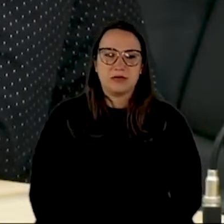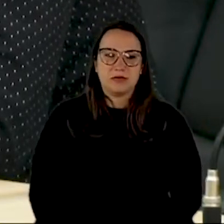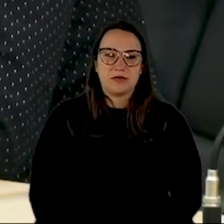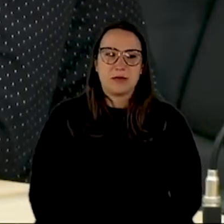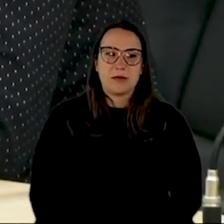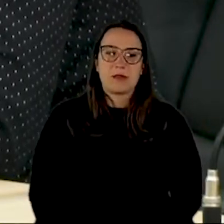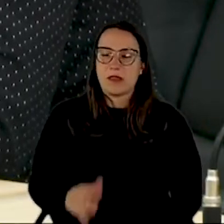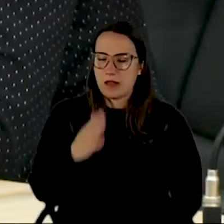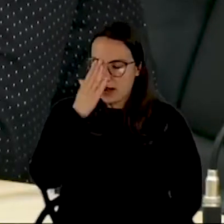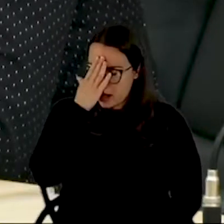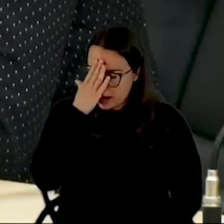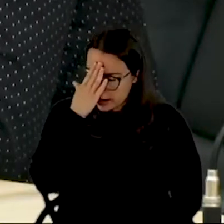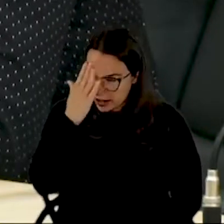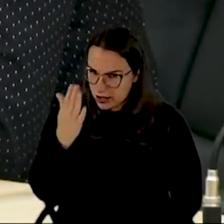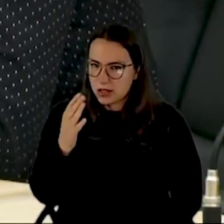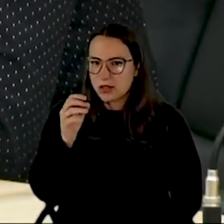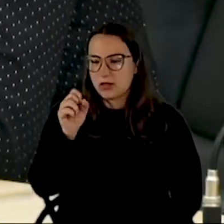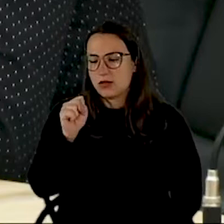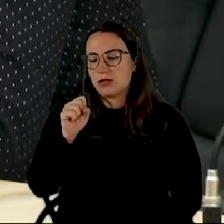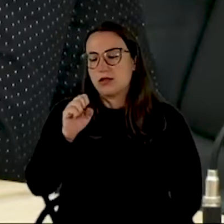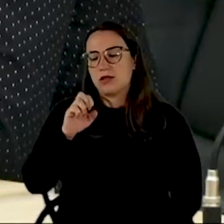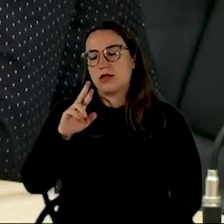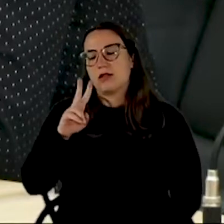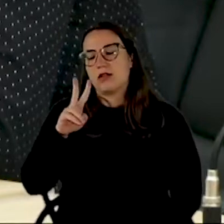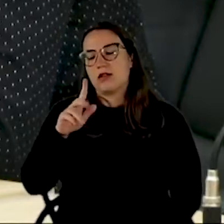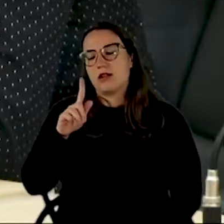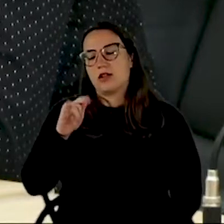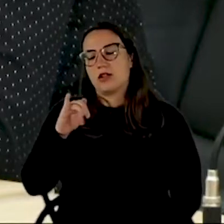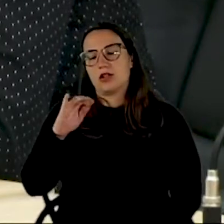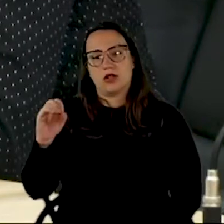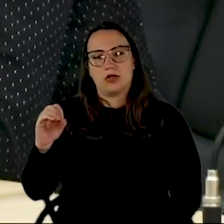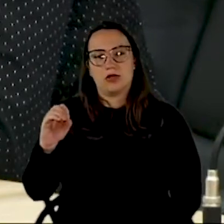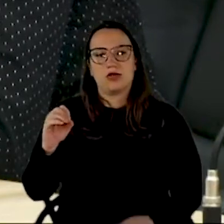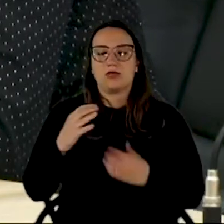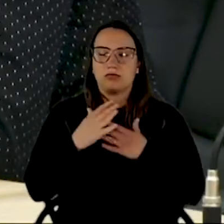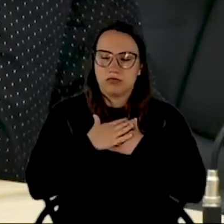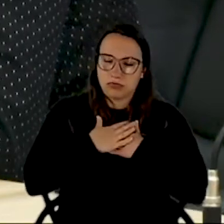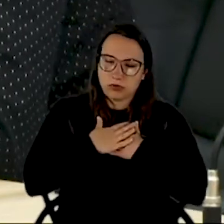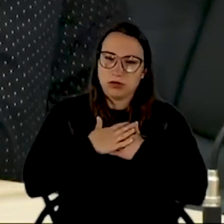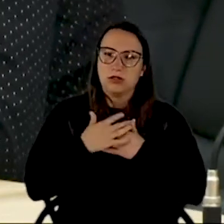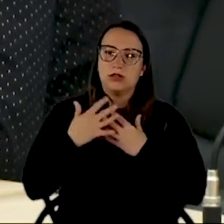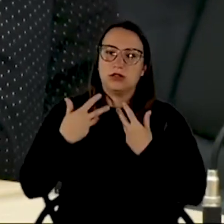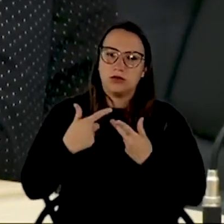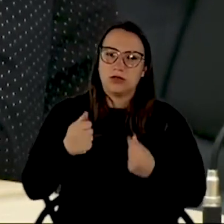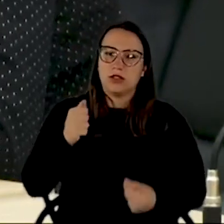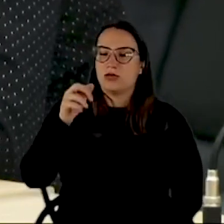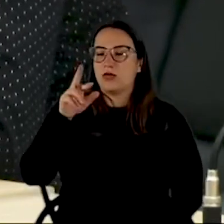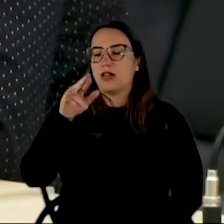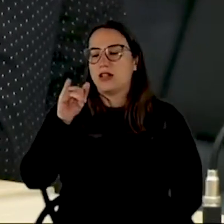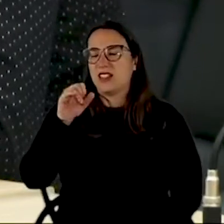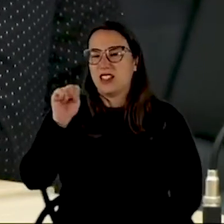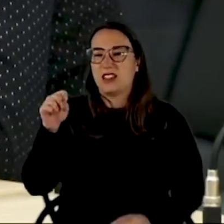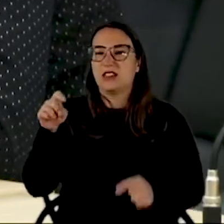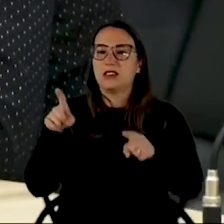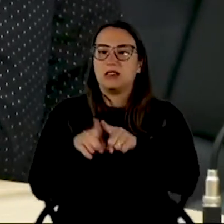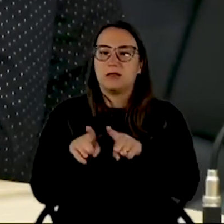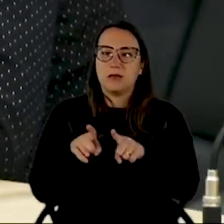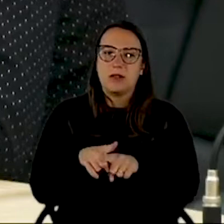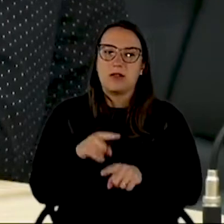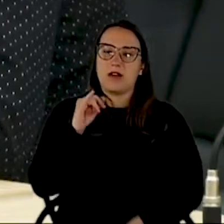agradeço mesmo, Sérgio, de coração, por ter convidado eu, a presidência dessa casa, a Cris também, e